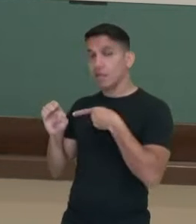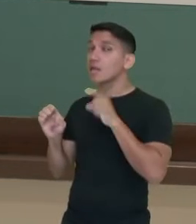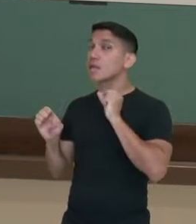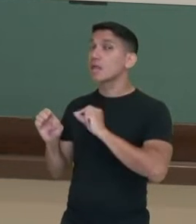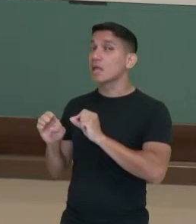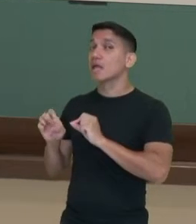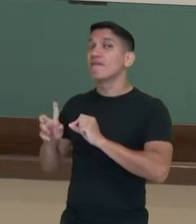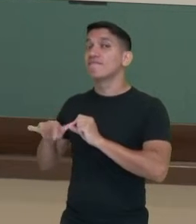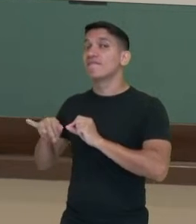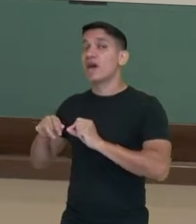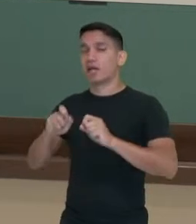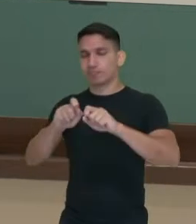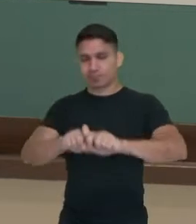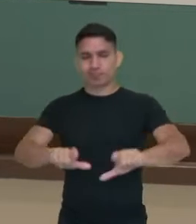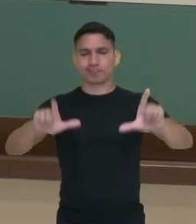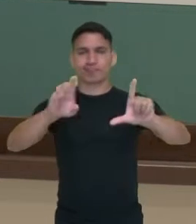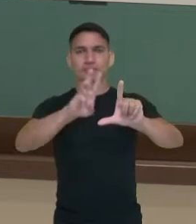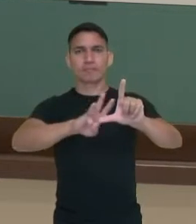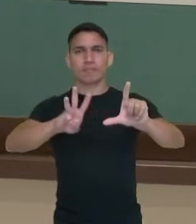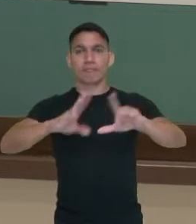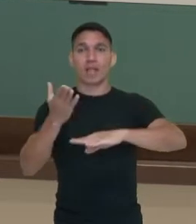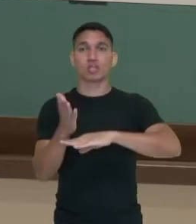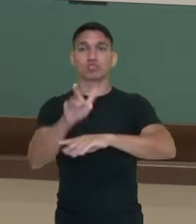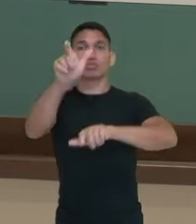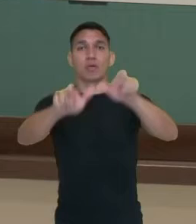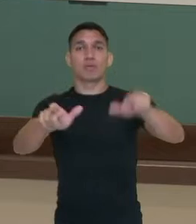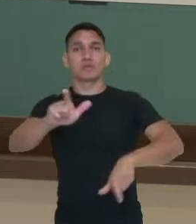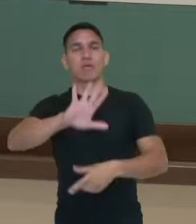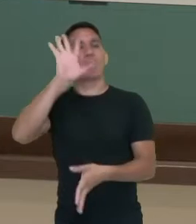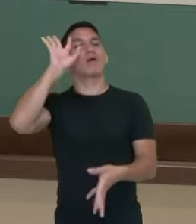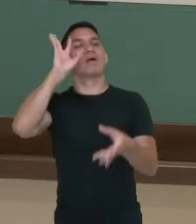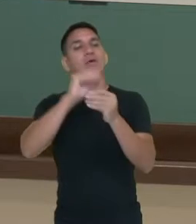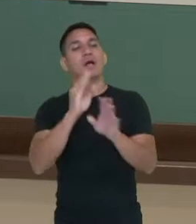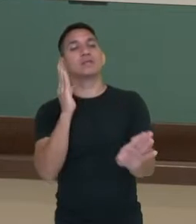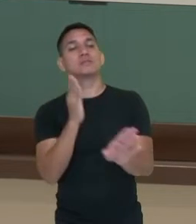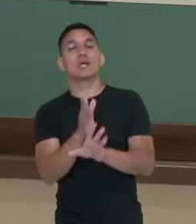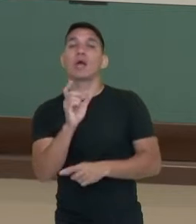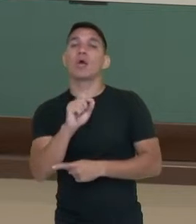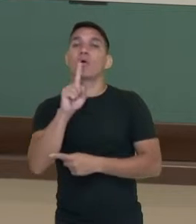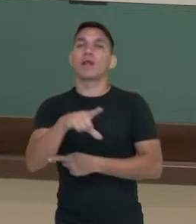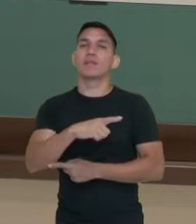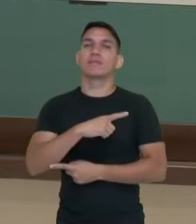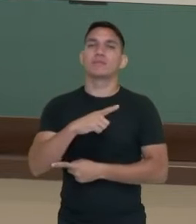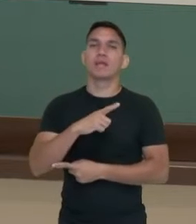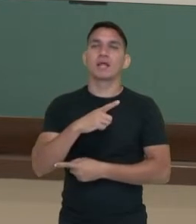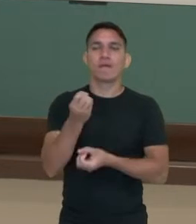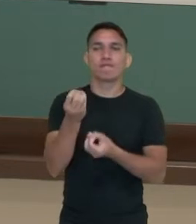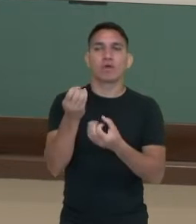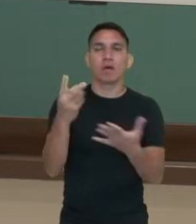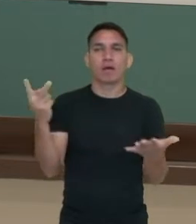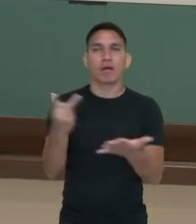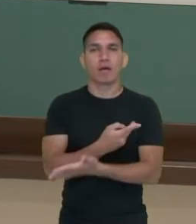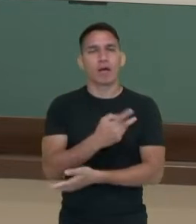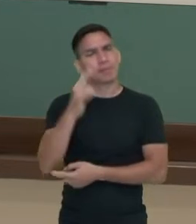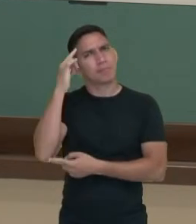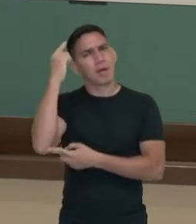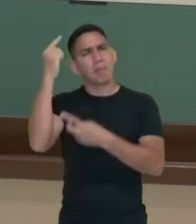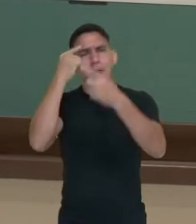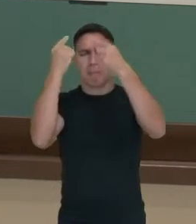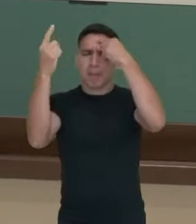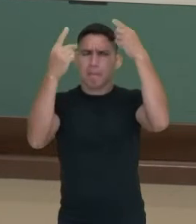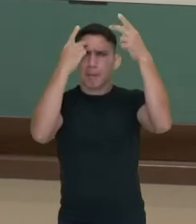Eleitoral lançou um site que ajuda os eleitores a identificarem as notícias inventadas, as notícias